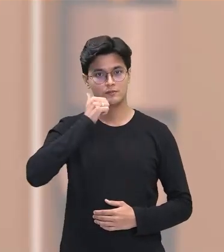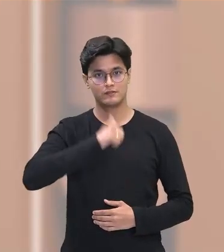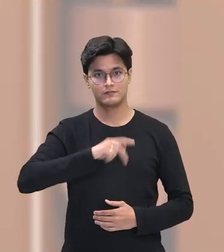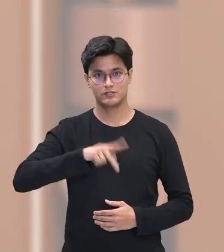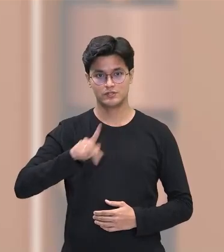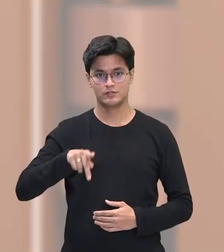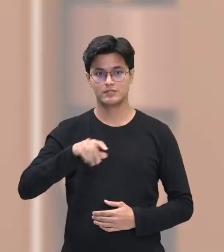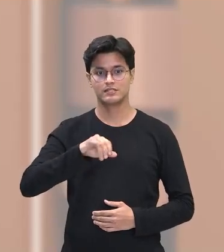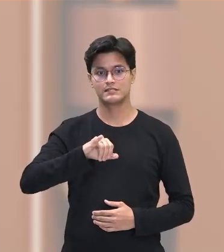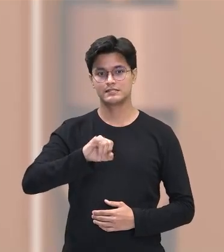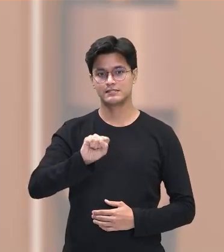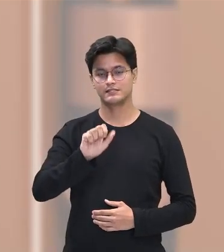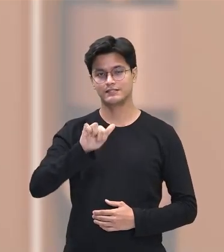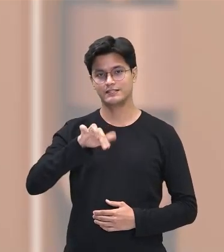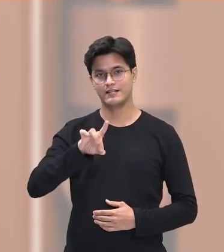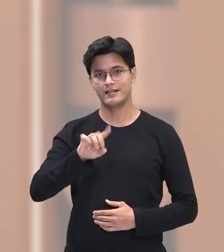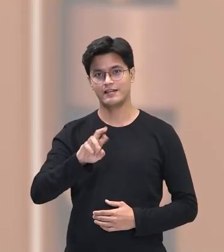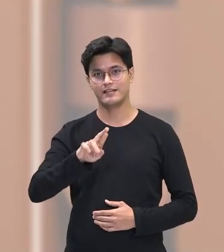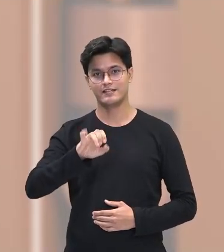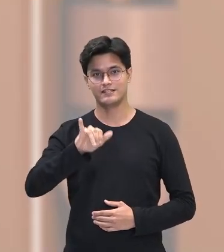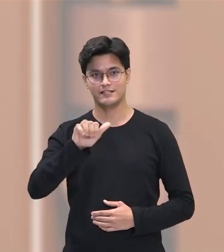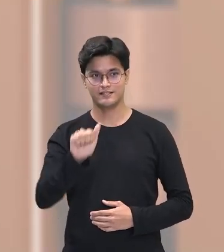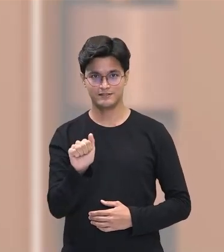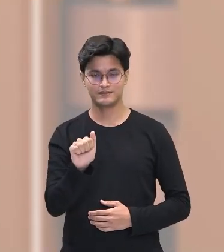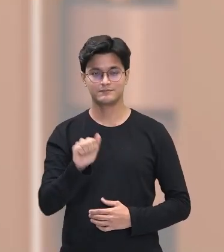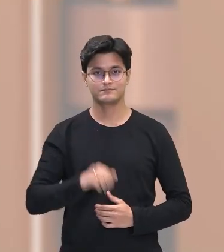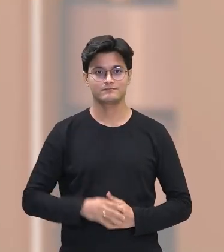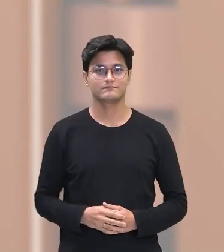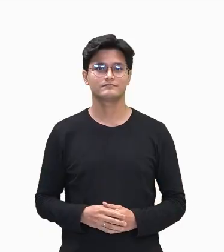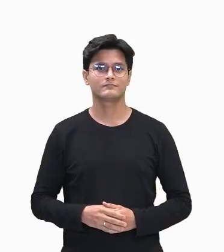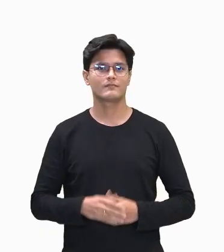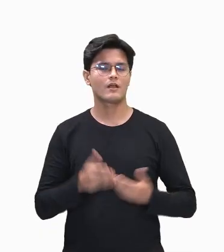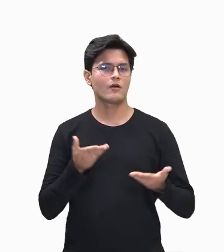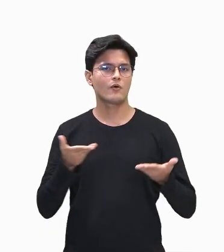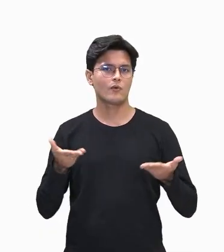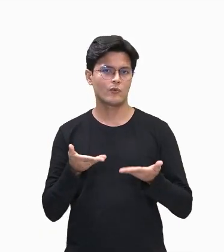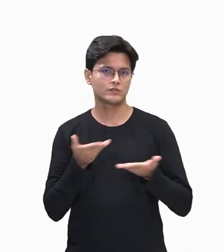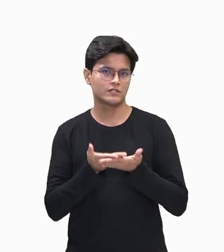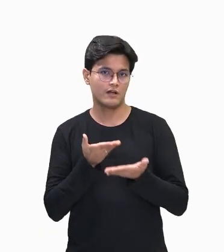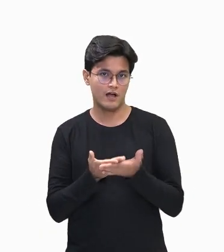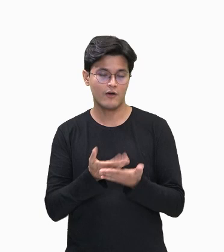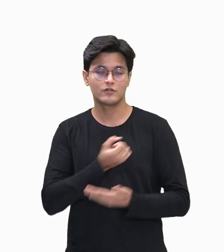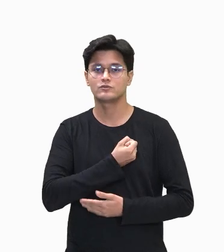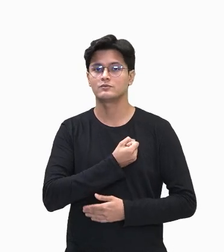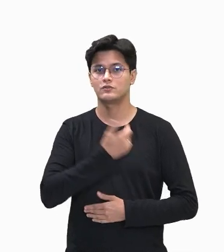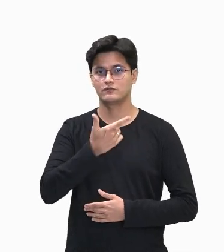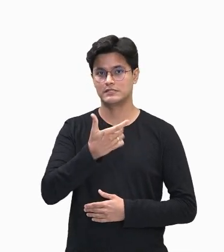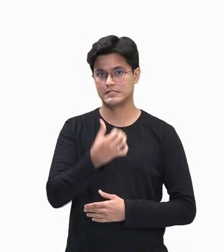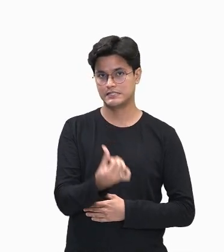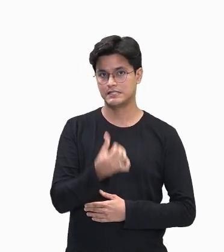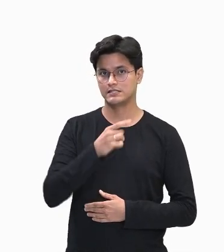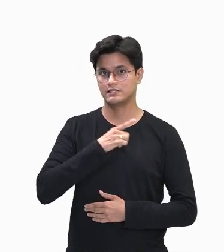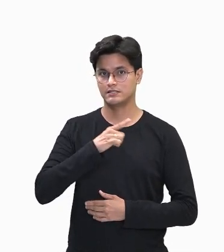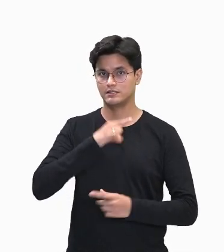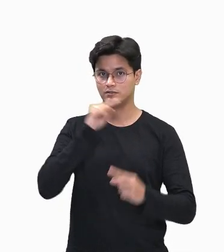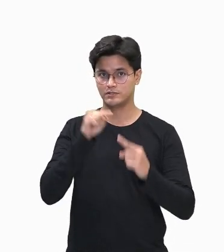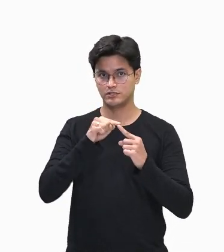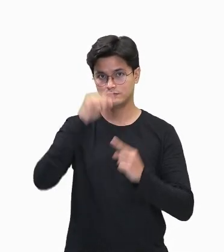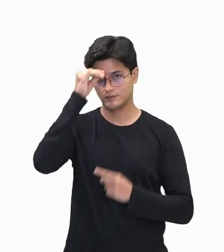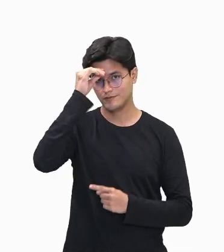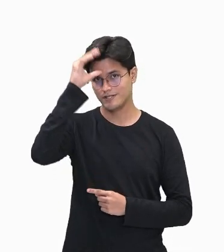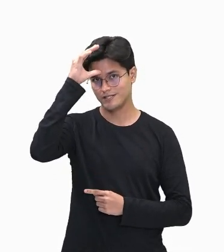Sandreia Cascais. Vamos dar uma olhada na nossa aula de hoje, a aula 26, que tem como objeto de